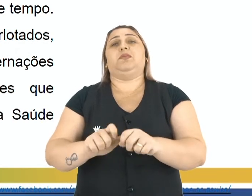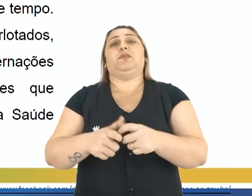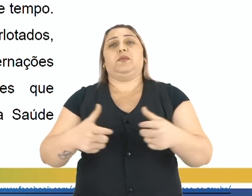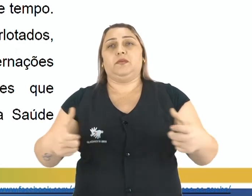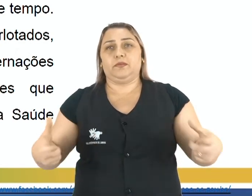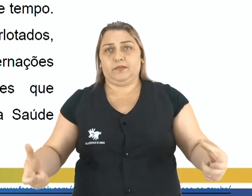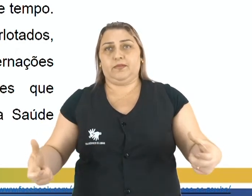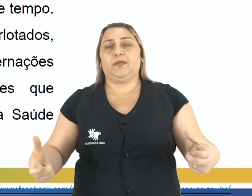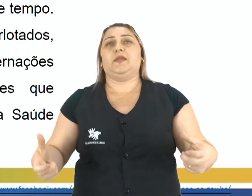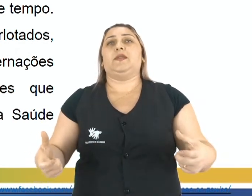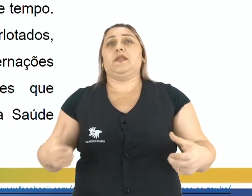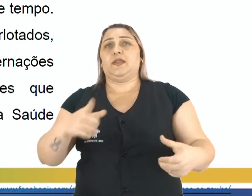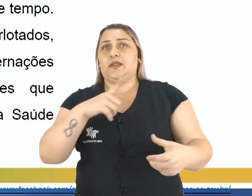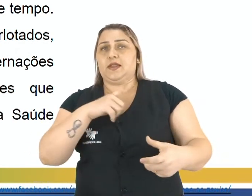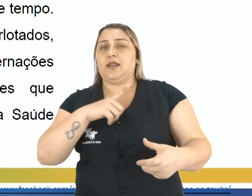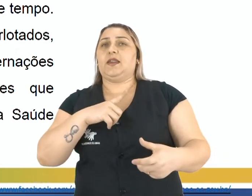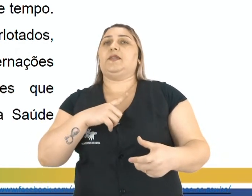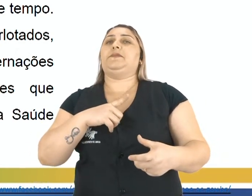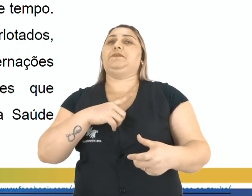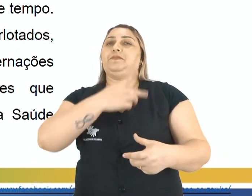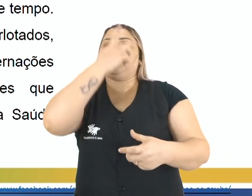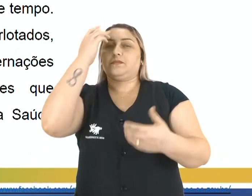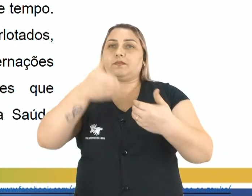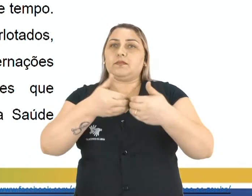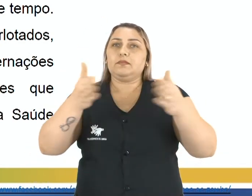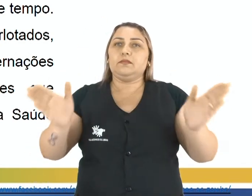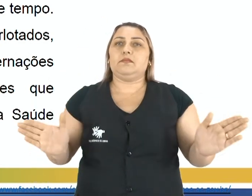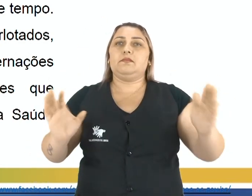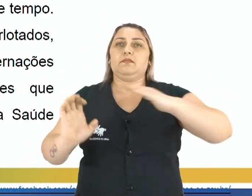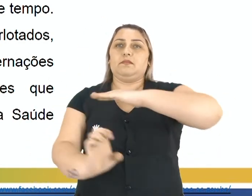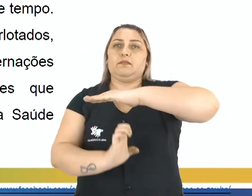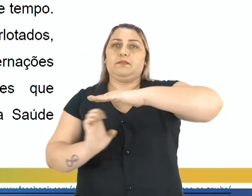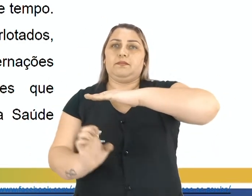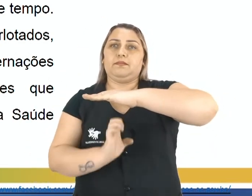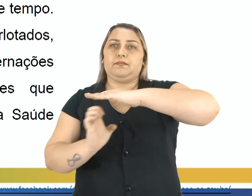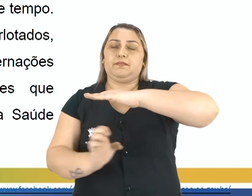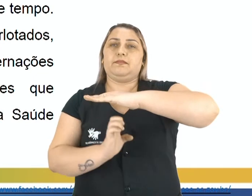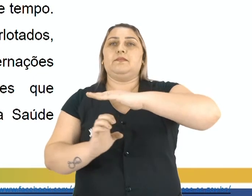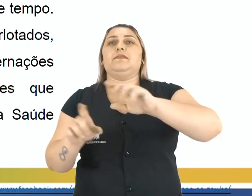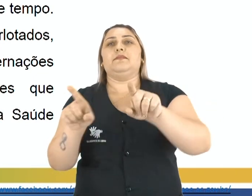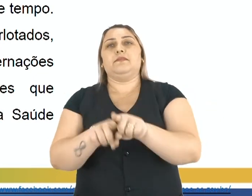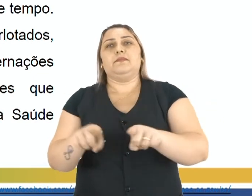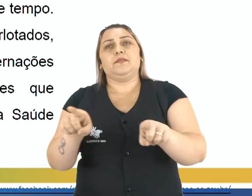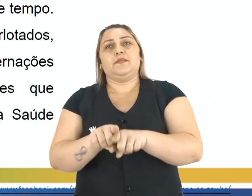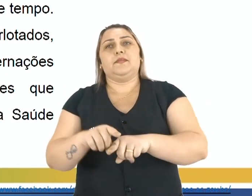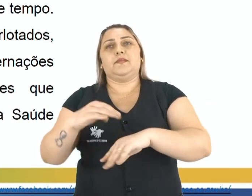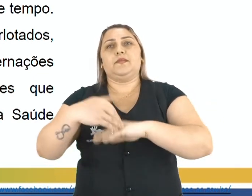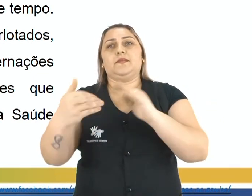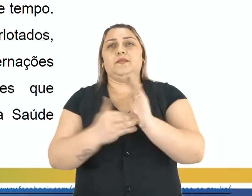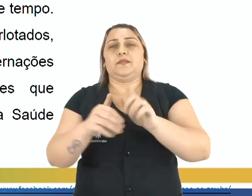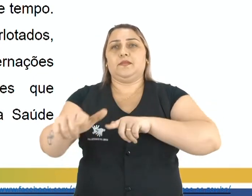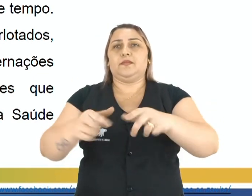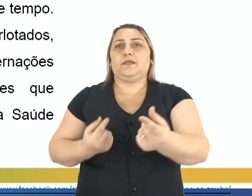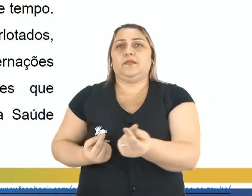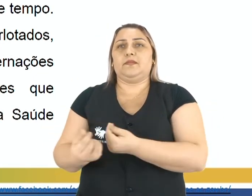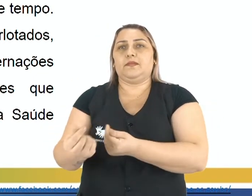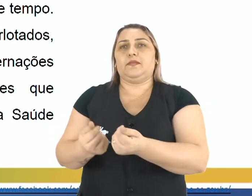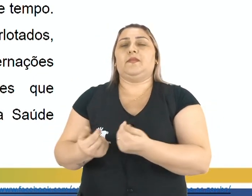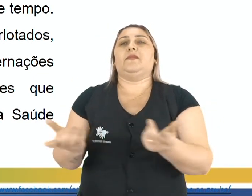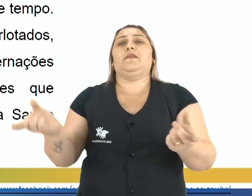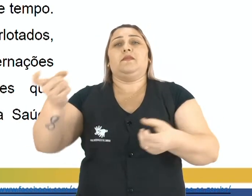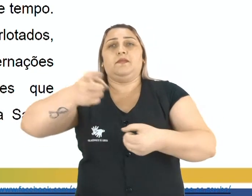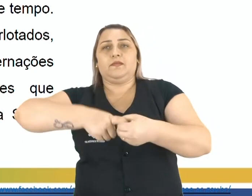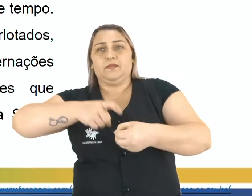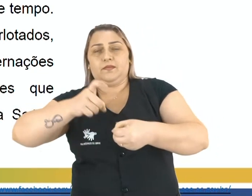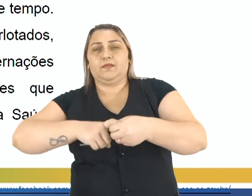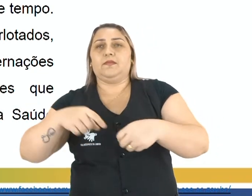controle. Caso haja insistência na reabertura intempestiva do comércio, se toda a atividade econômica for